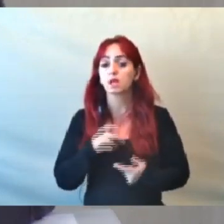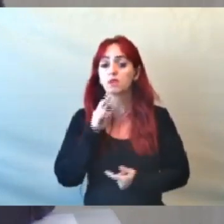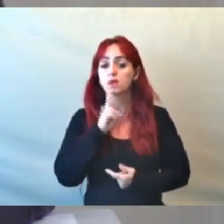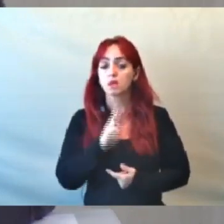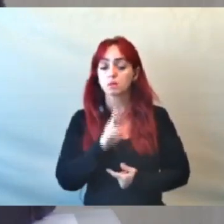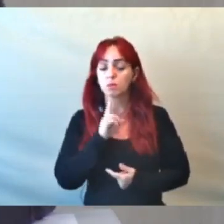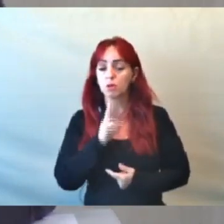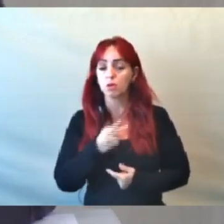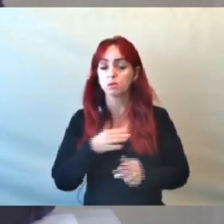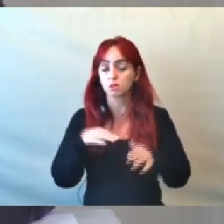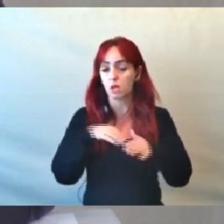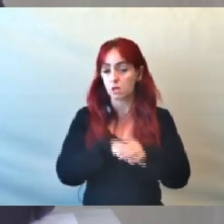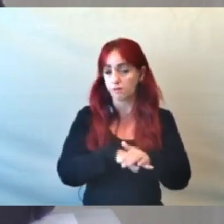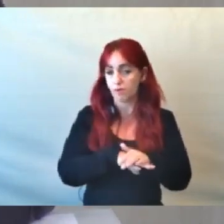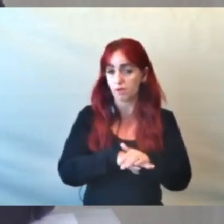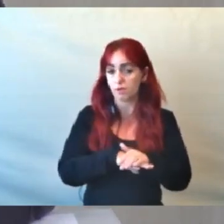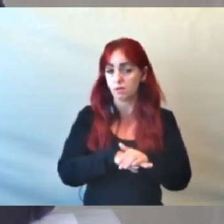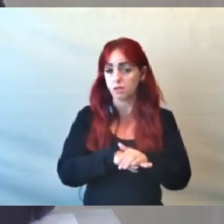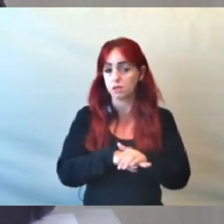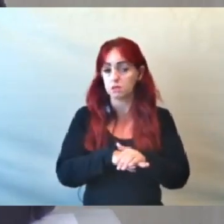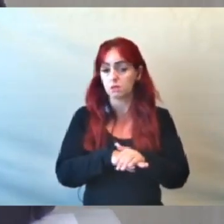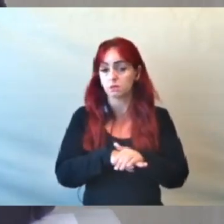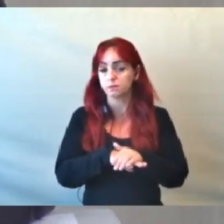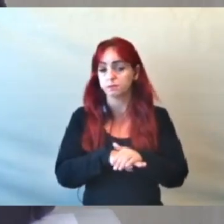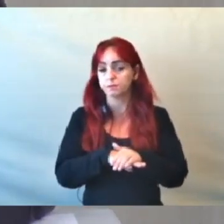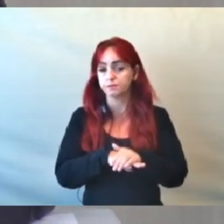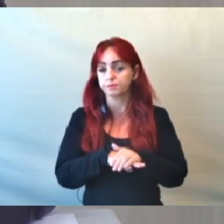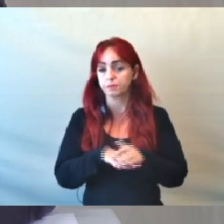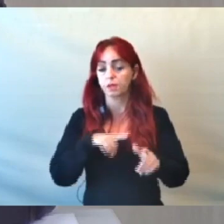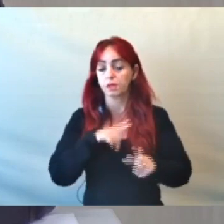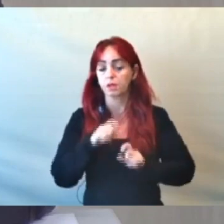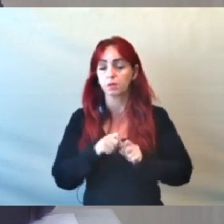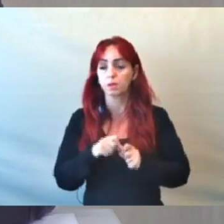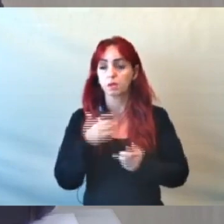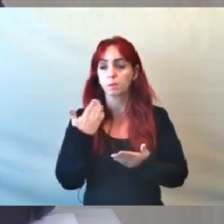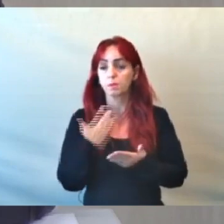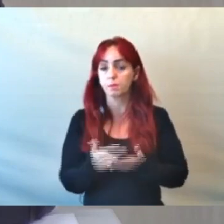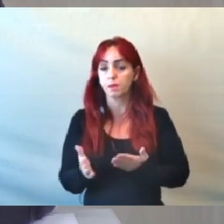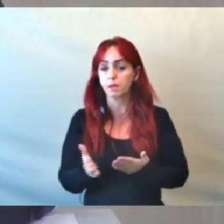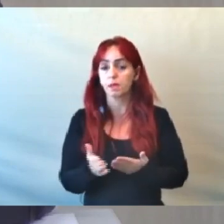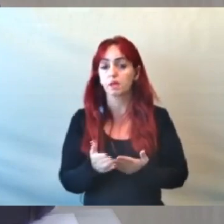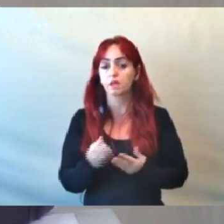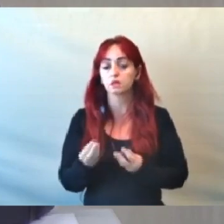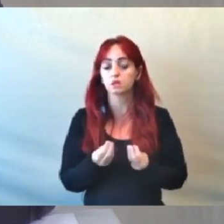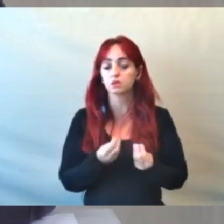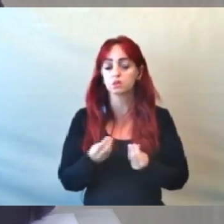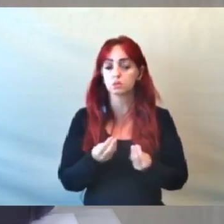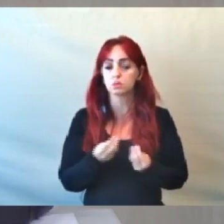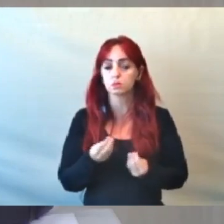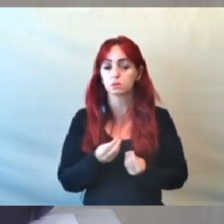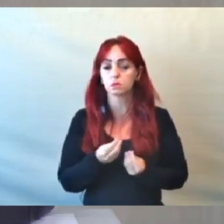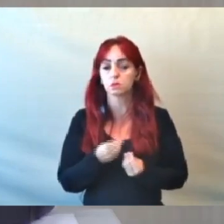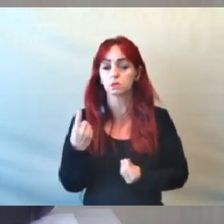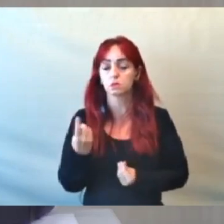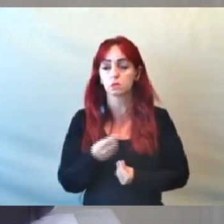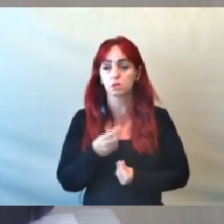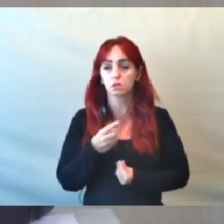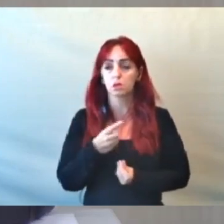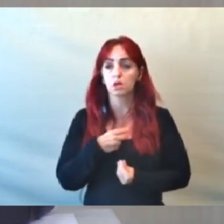emitida que ela perde a substância de tudo aquilo que a gente vem questionando nesses anos e anos da Lagoa da